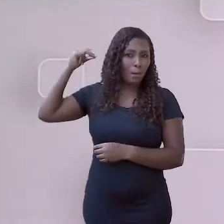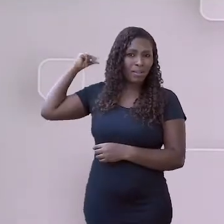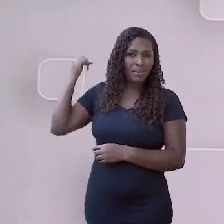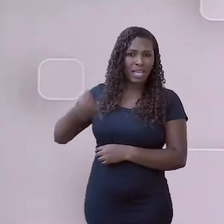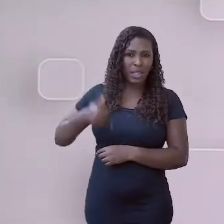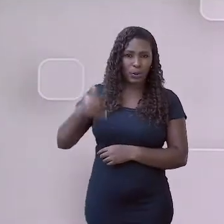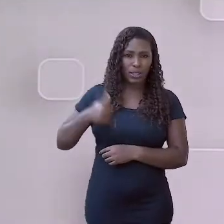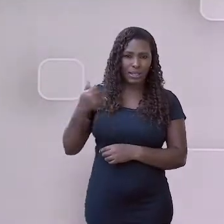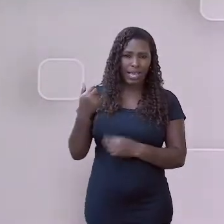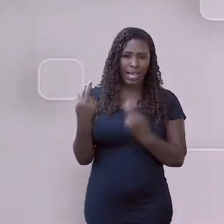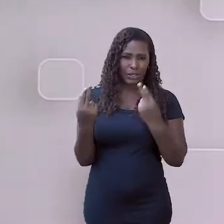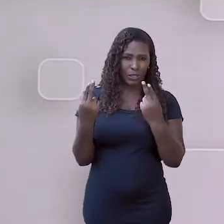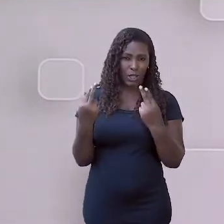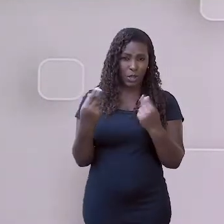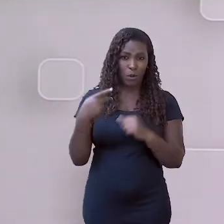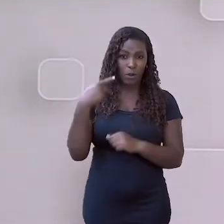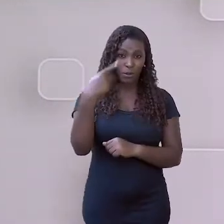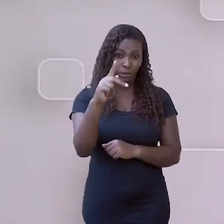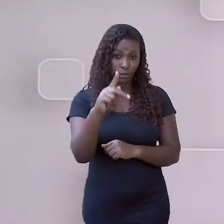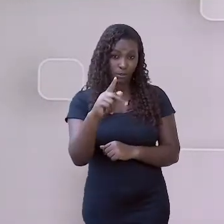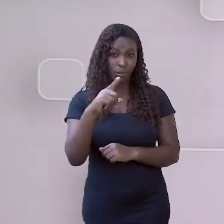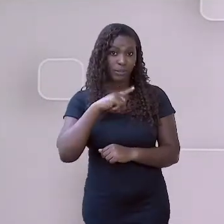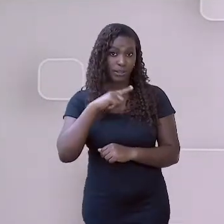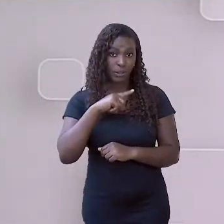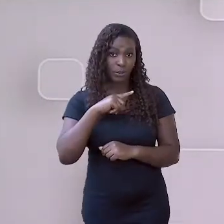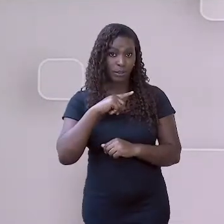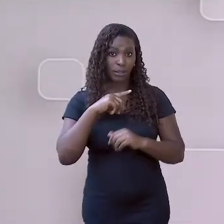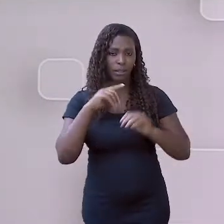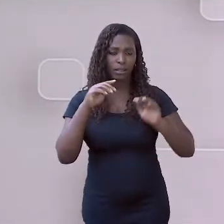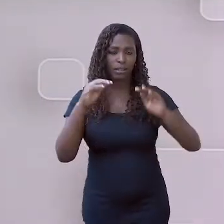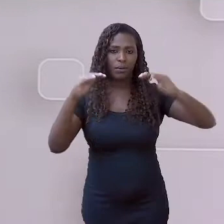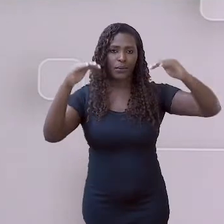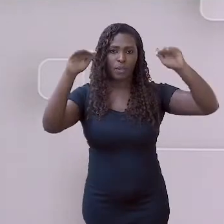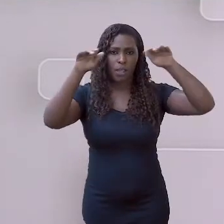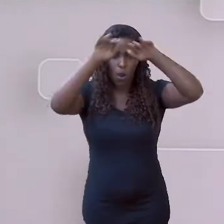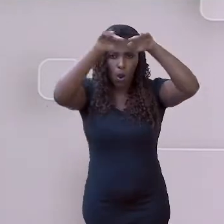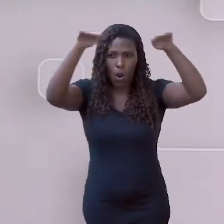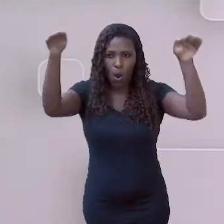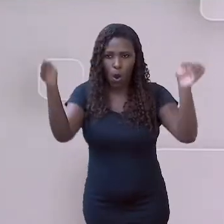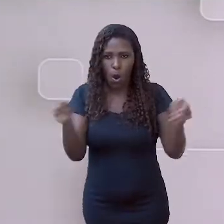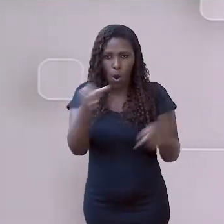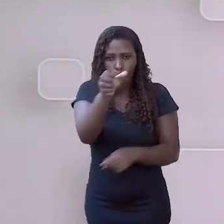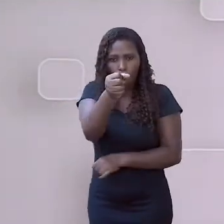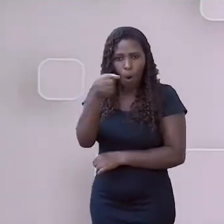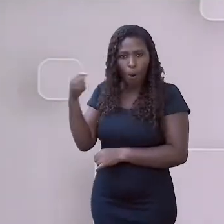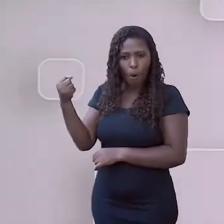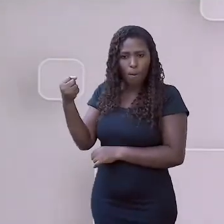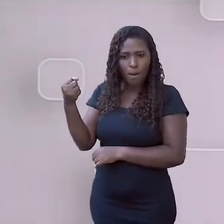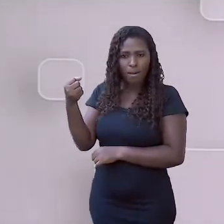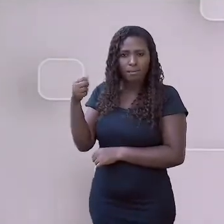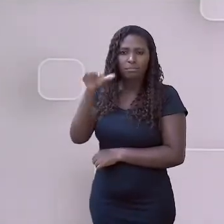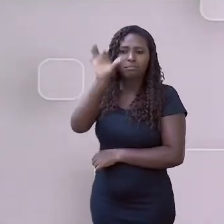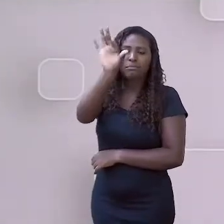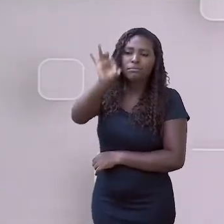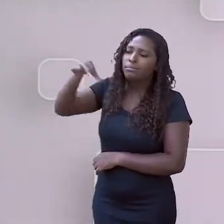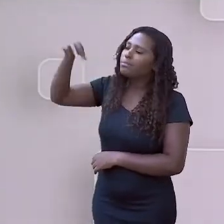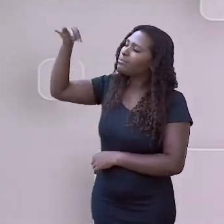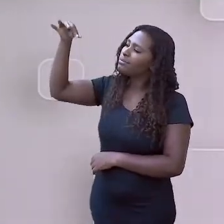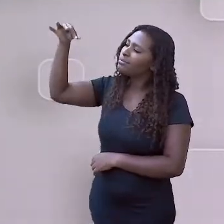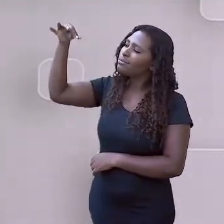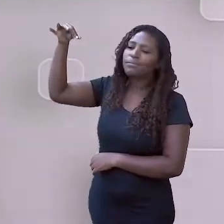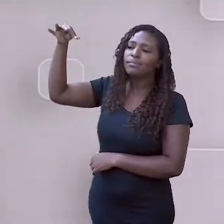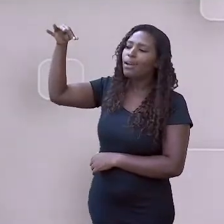Se no guarda-roupa deles tinham a quantidade de roupas que tem no seu. Se eles tinham